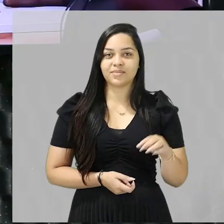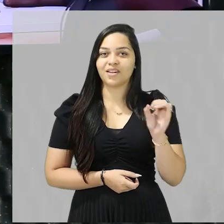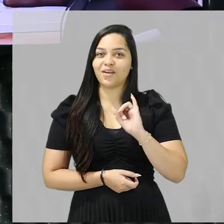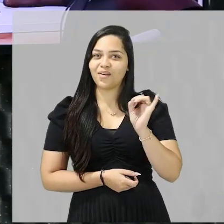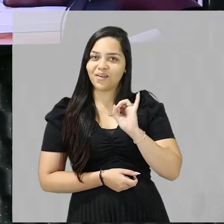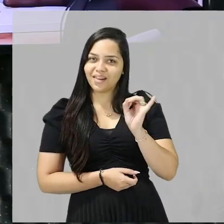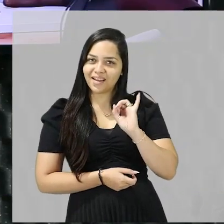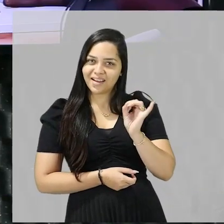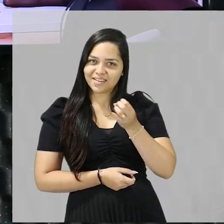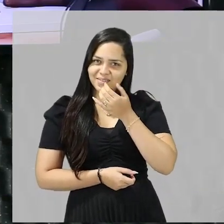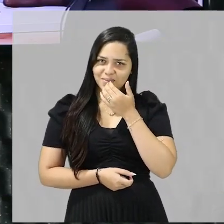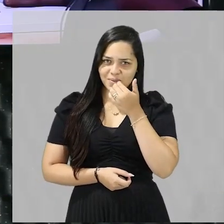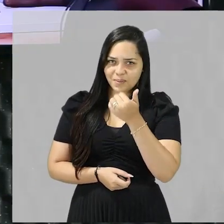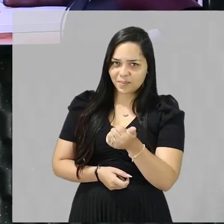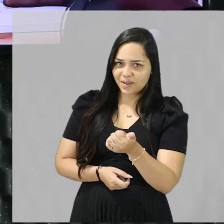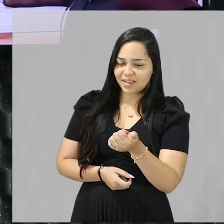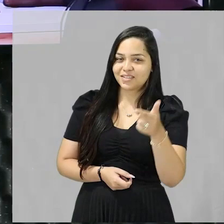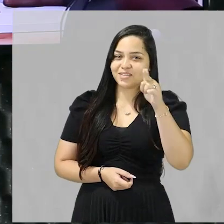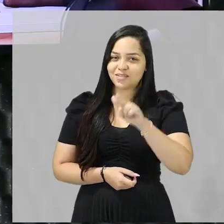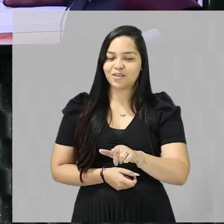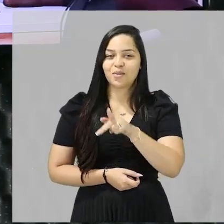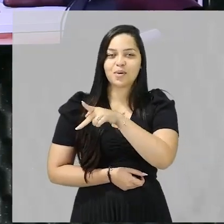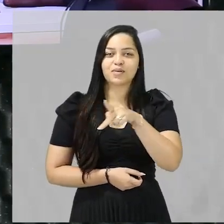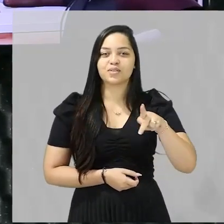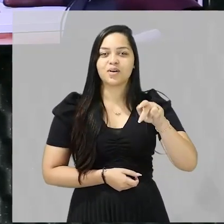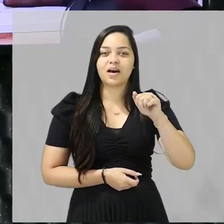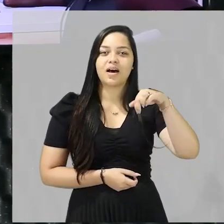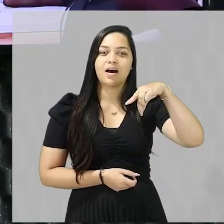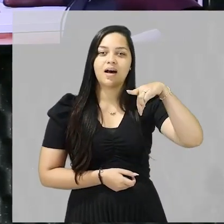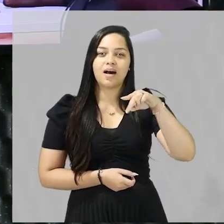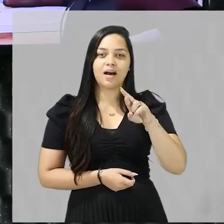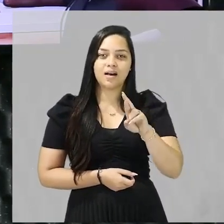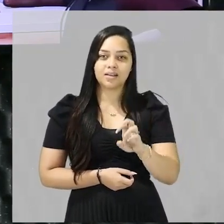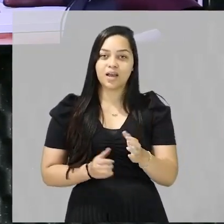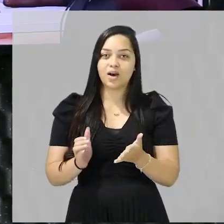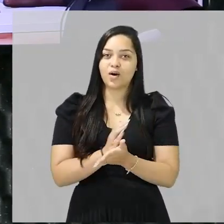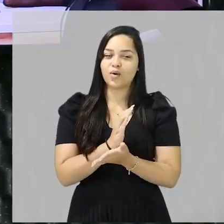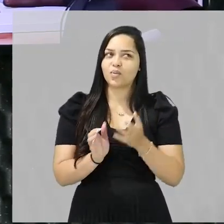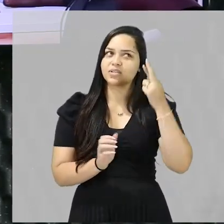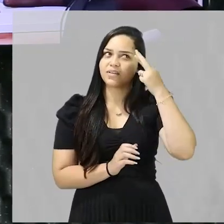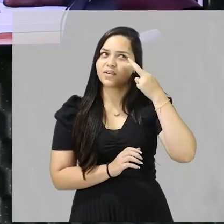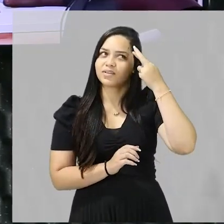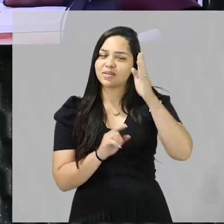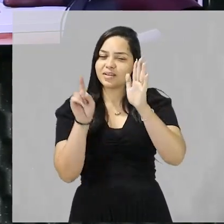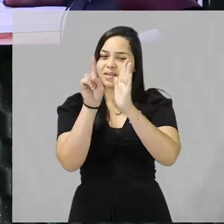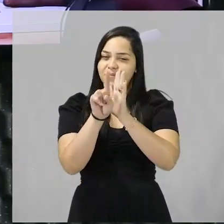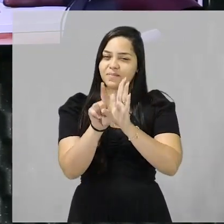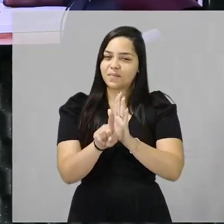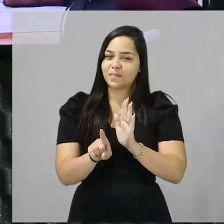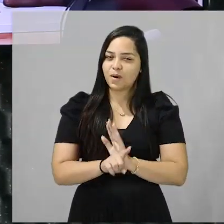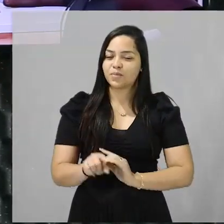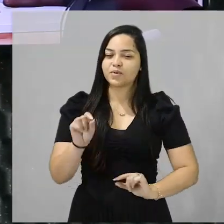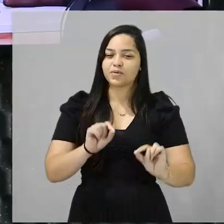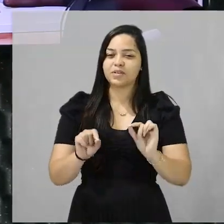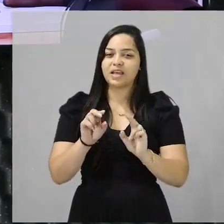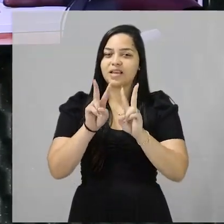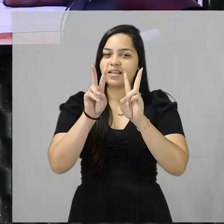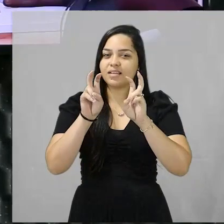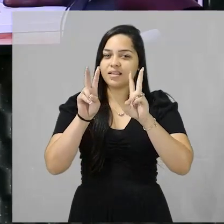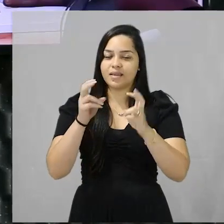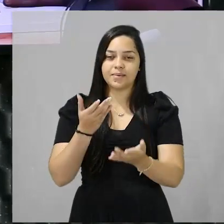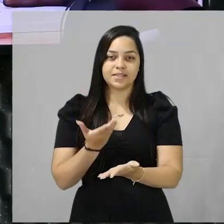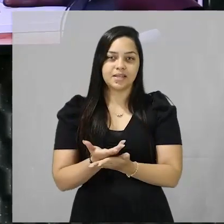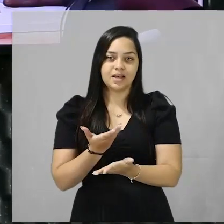Fala, meus queridos alunos, mais uma vez com vocês aqui, professor André Luiz, trazendo algumas reflexões, algumas questões, na verdade. Temos aulas aqui